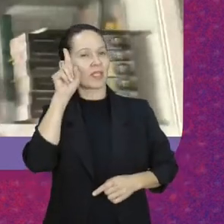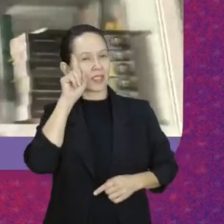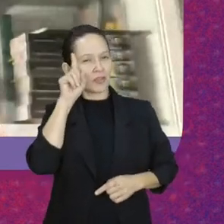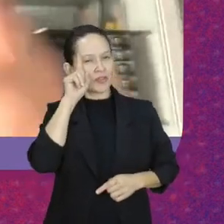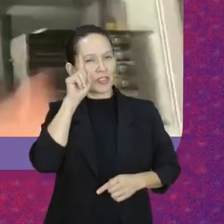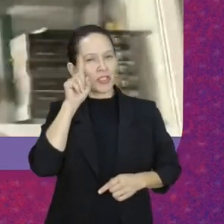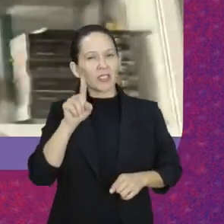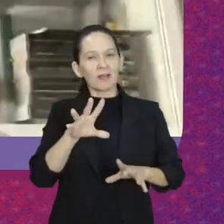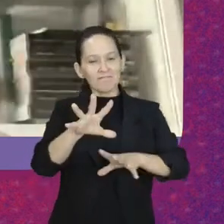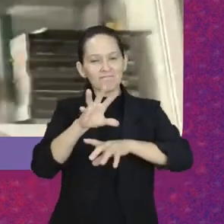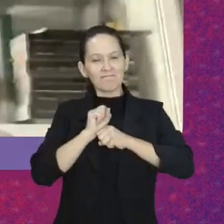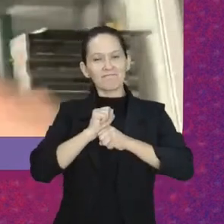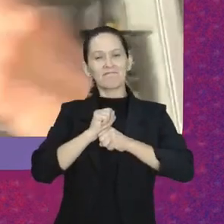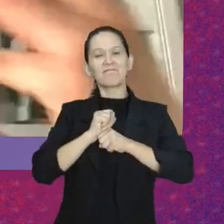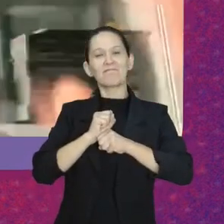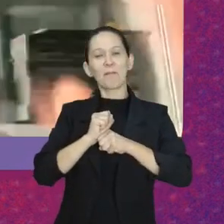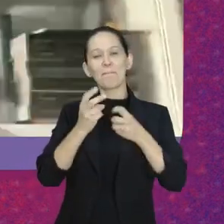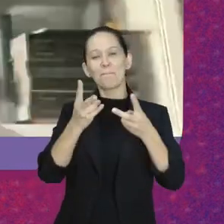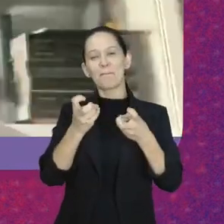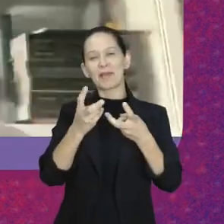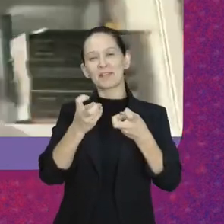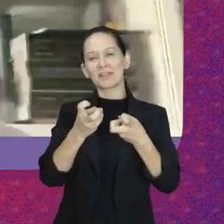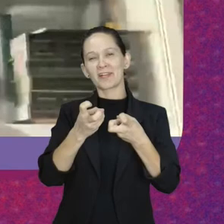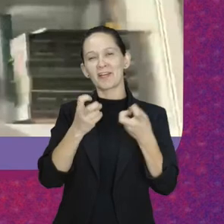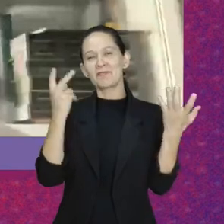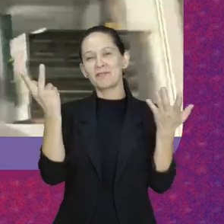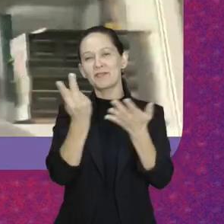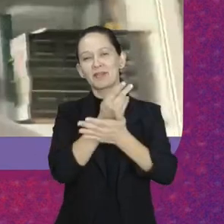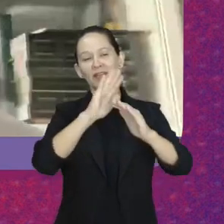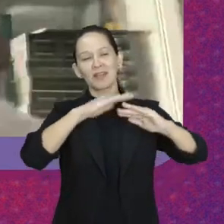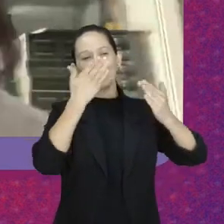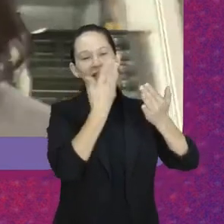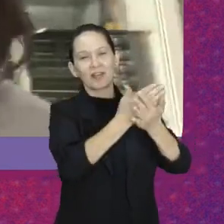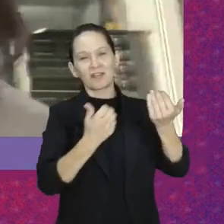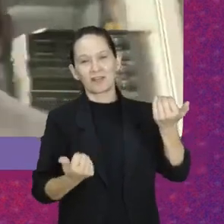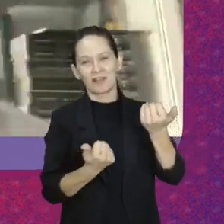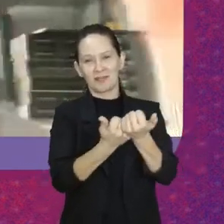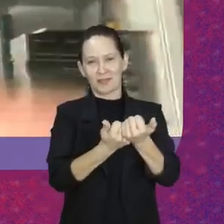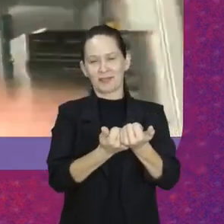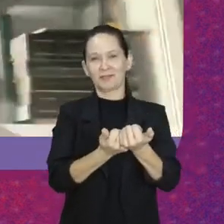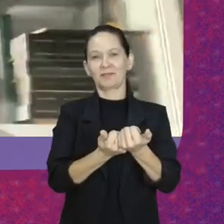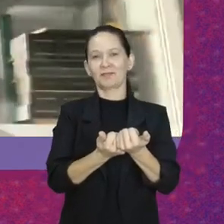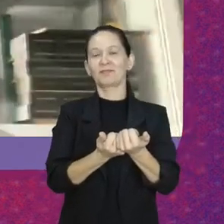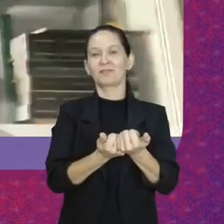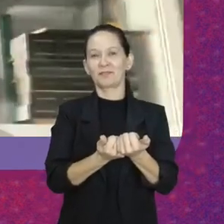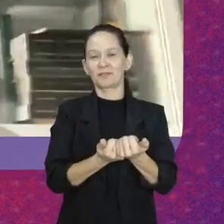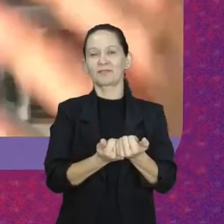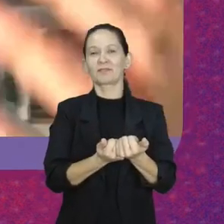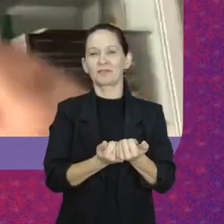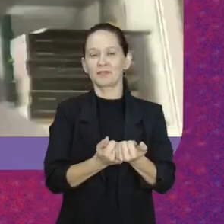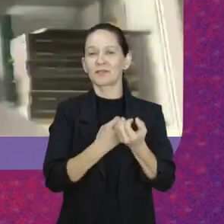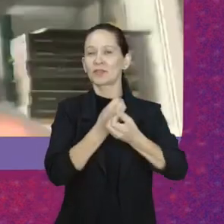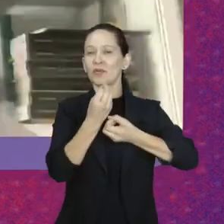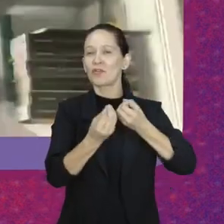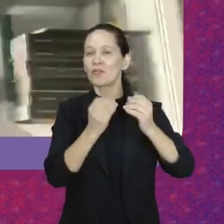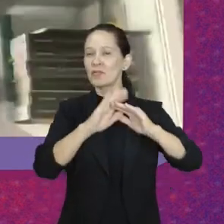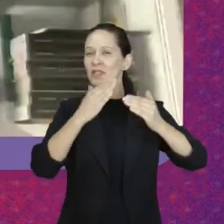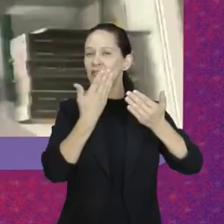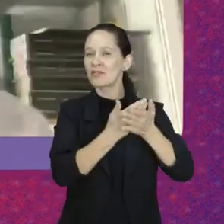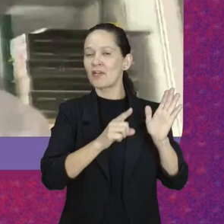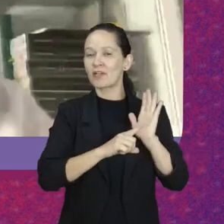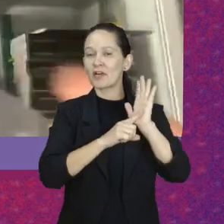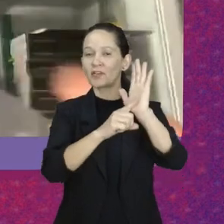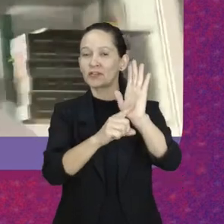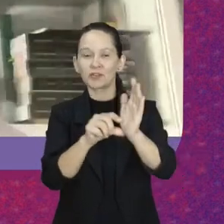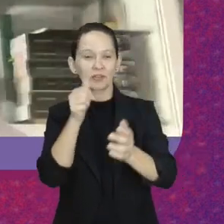se aproprie das reflexões que a escola faz sobre a maternidade, e ela tem meios